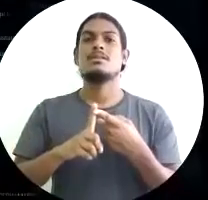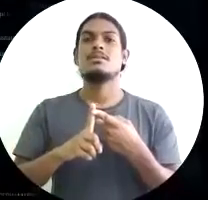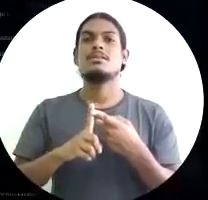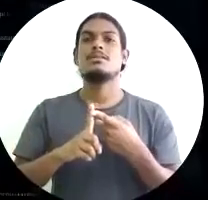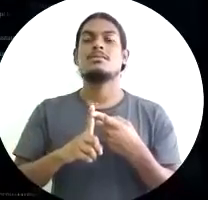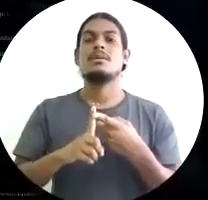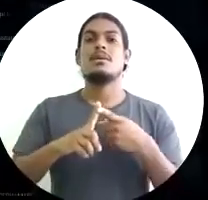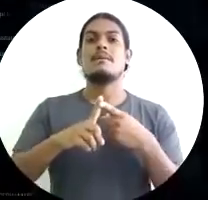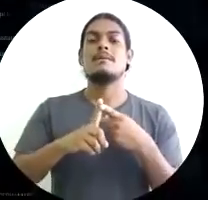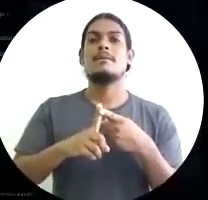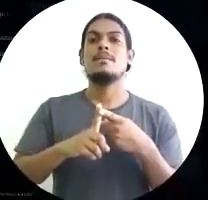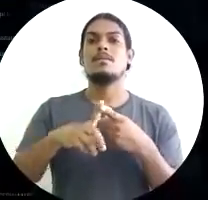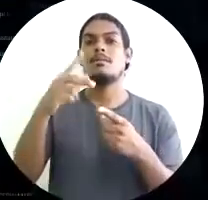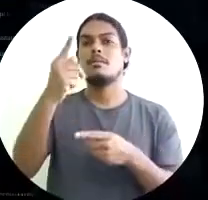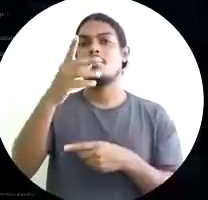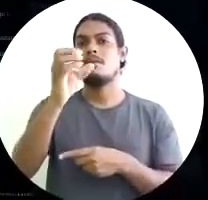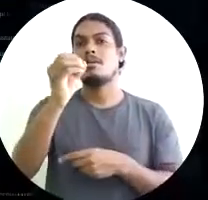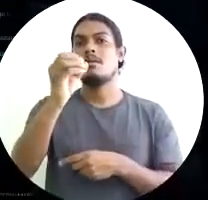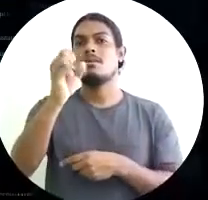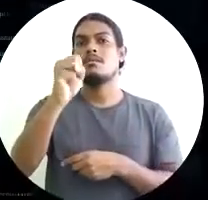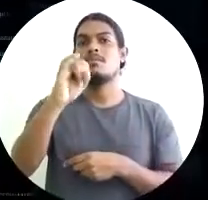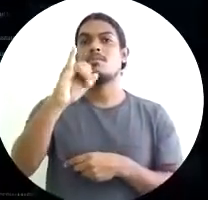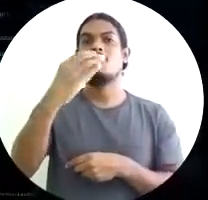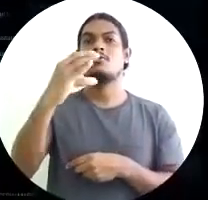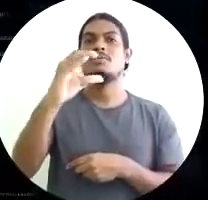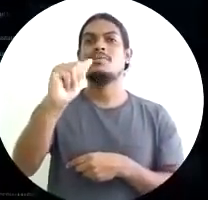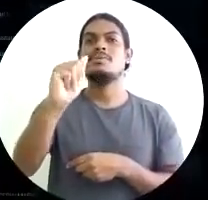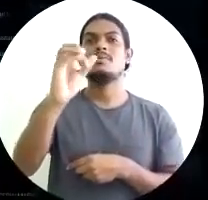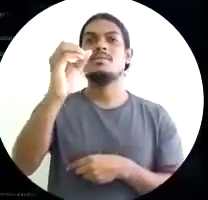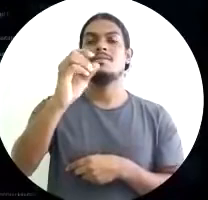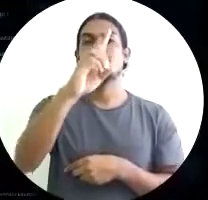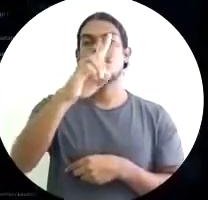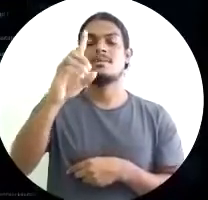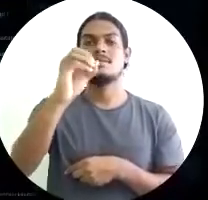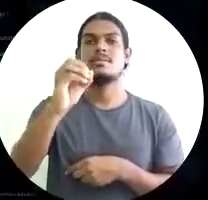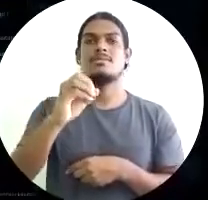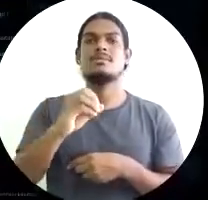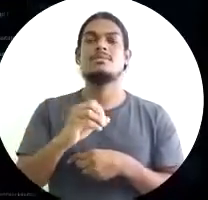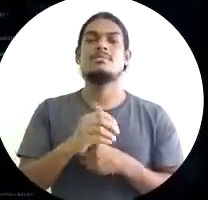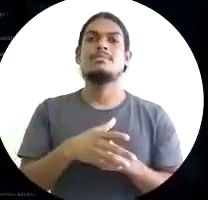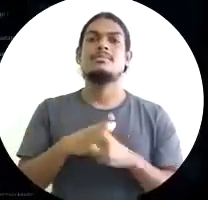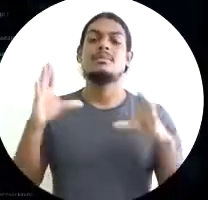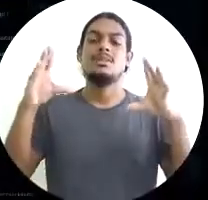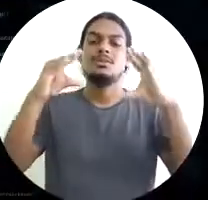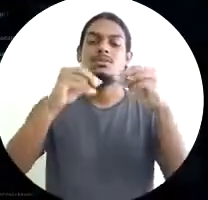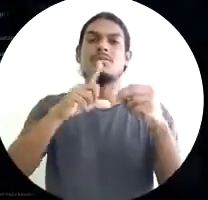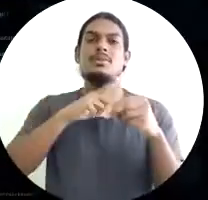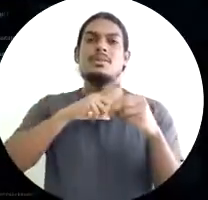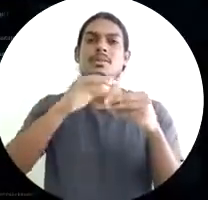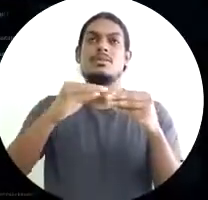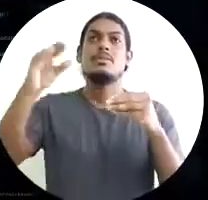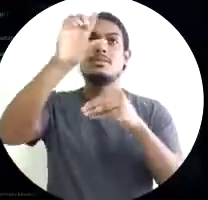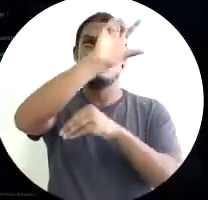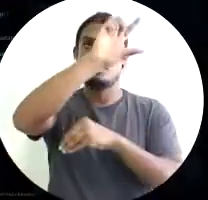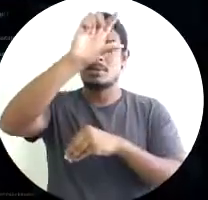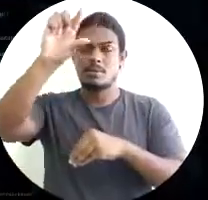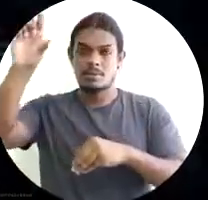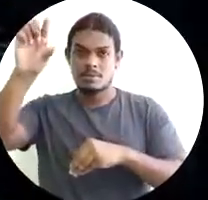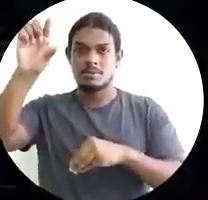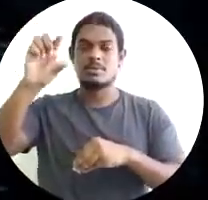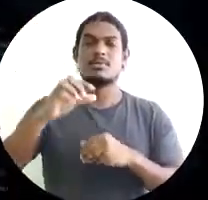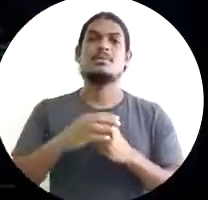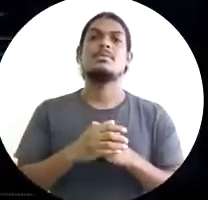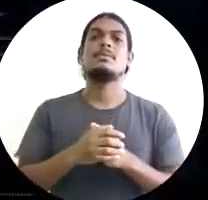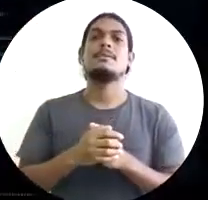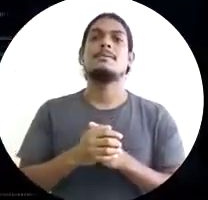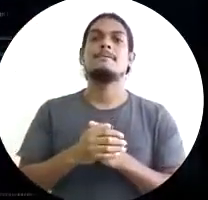posição. Então, de resumo, vamos ter a parte superior, então vamos ter border top. Então, aí